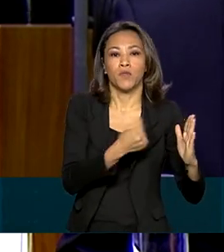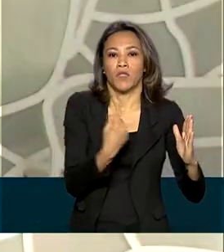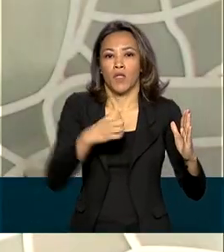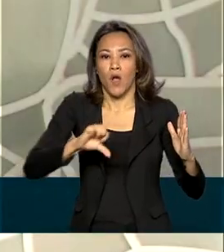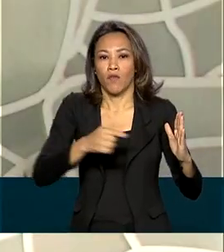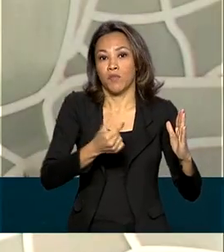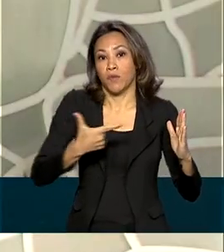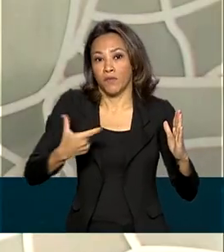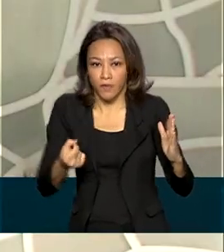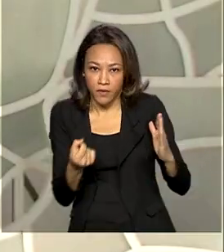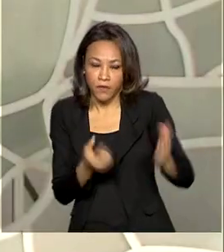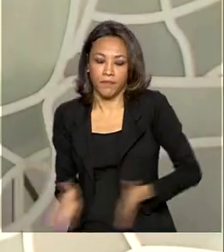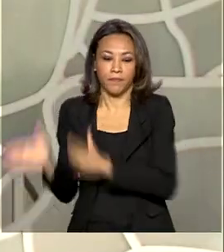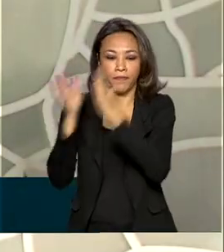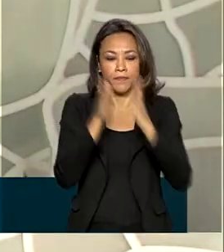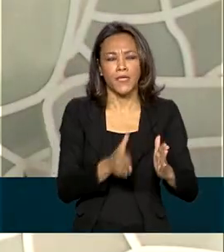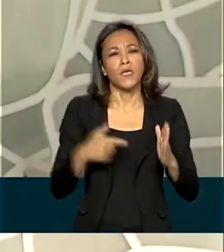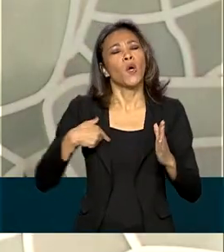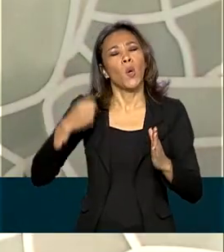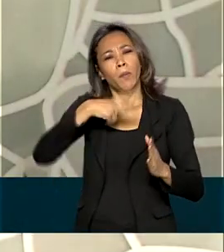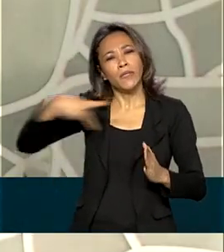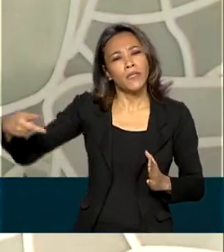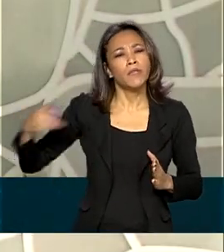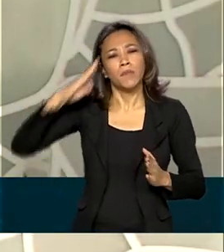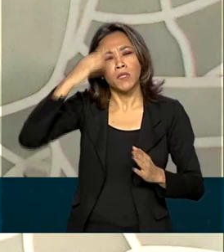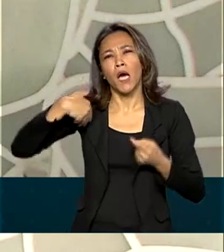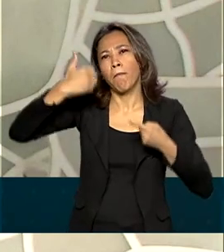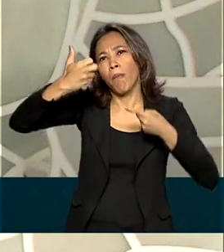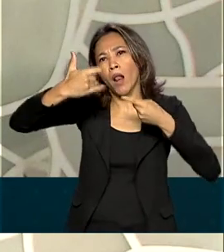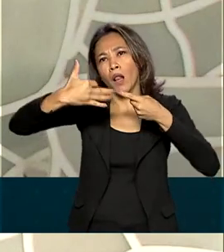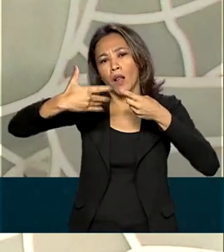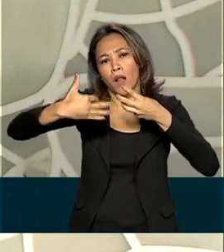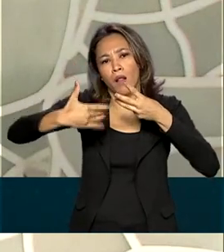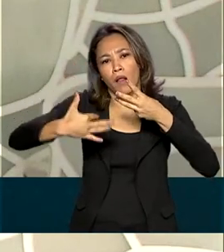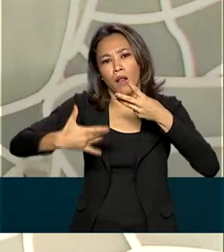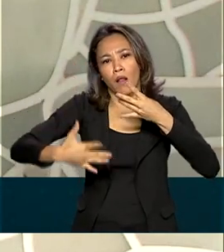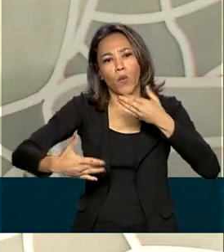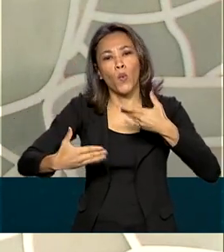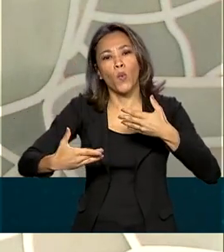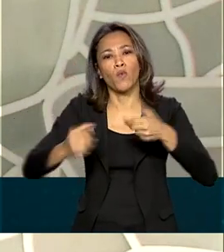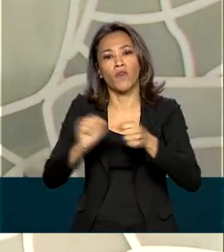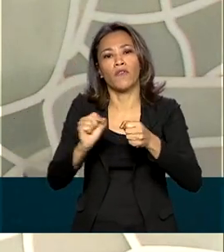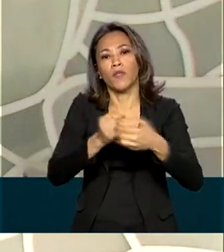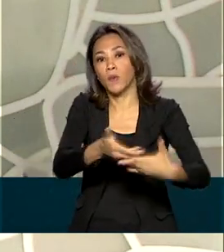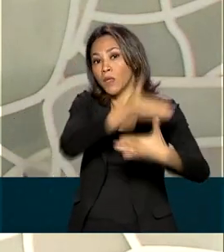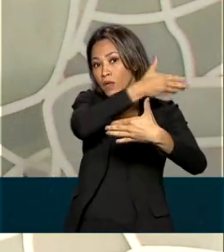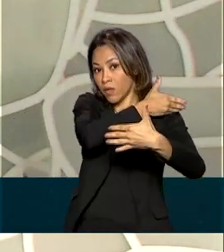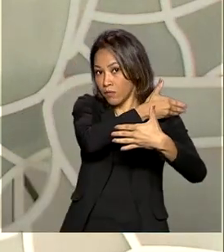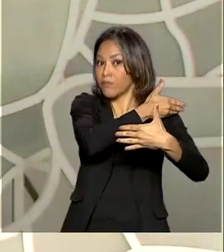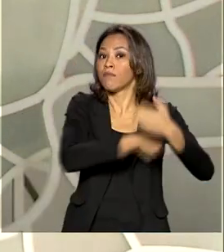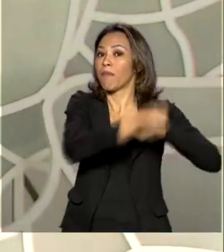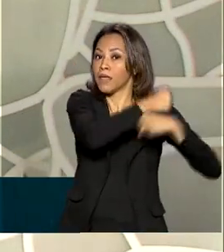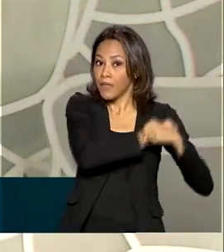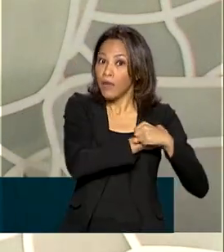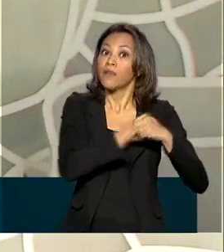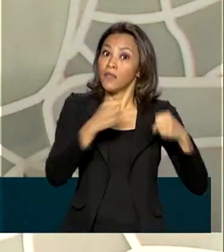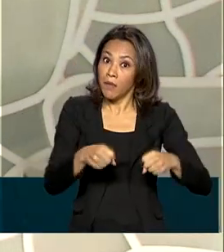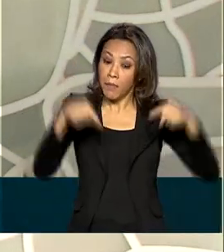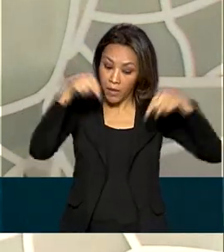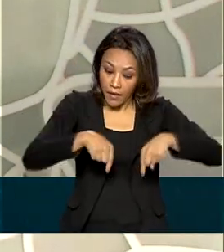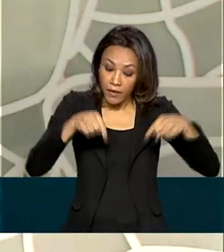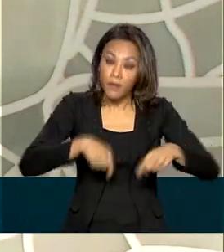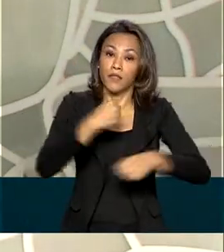2019/2020 além de Alencar o que foi feito no ano passado o bolsonaro apresentou as prioridades do Governo Federal para este ano